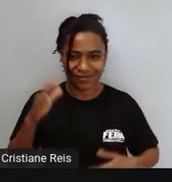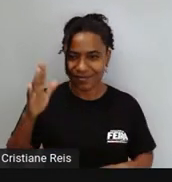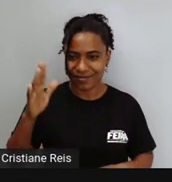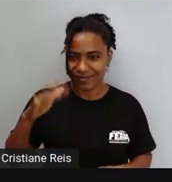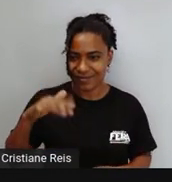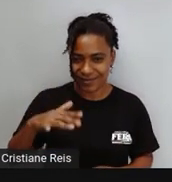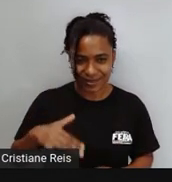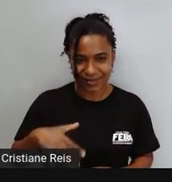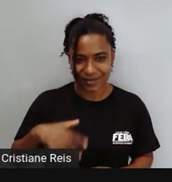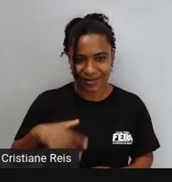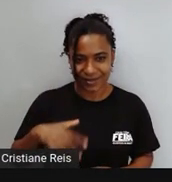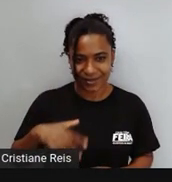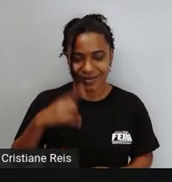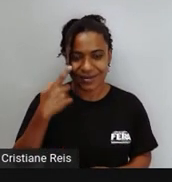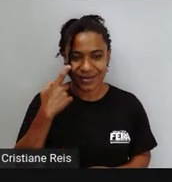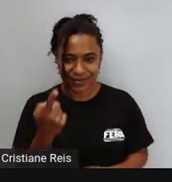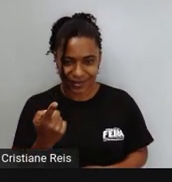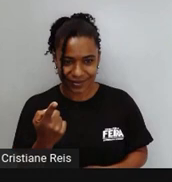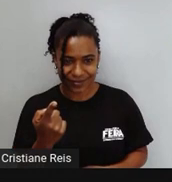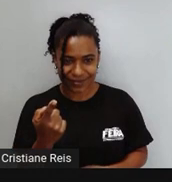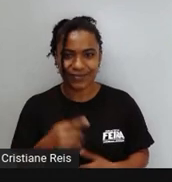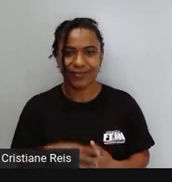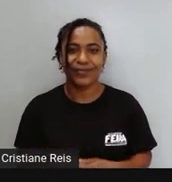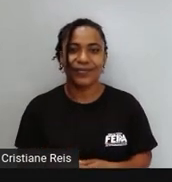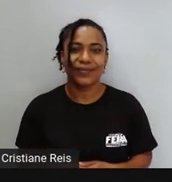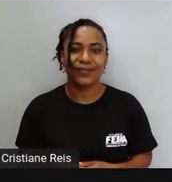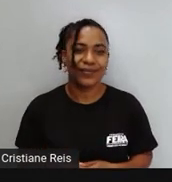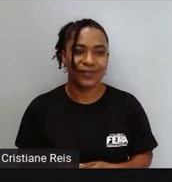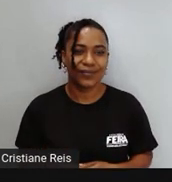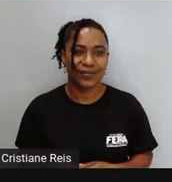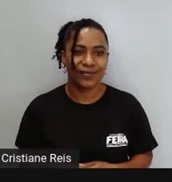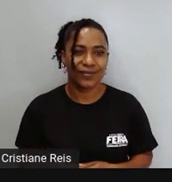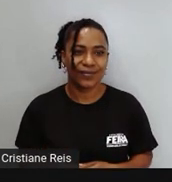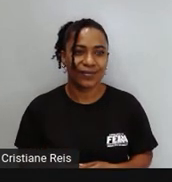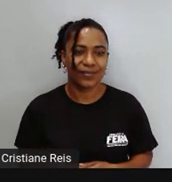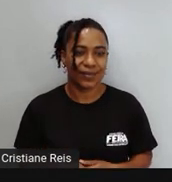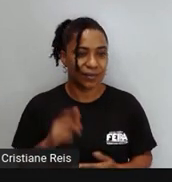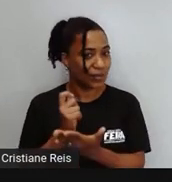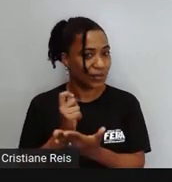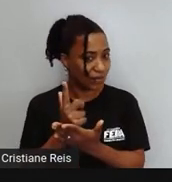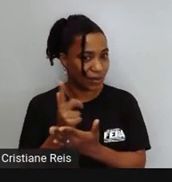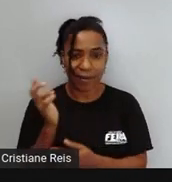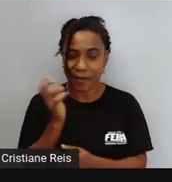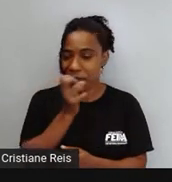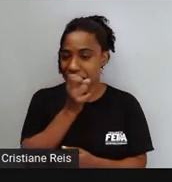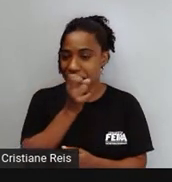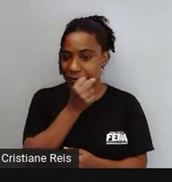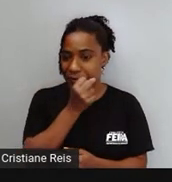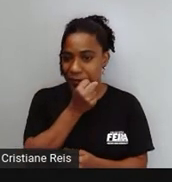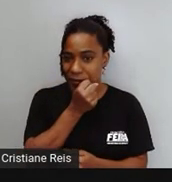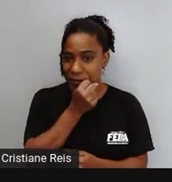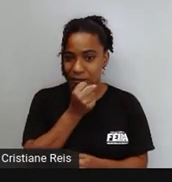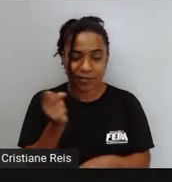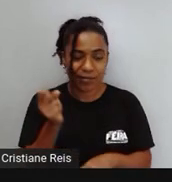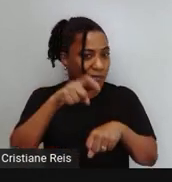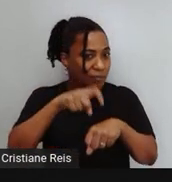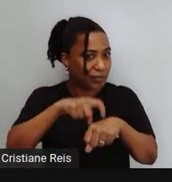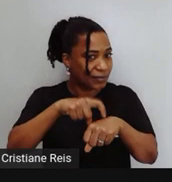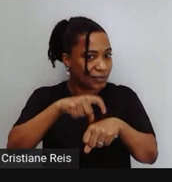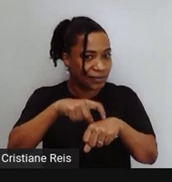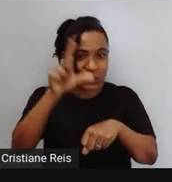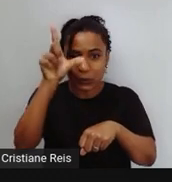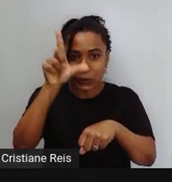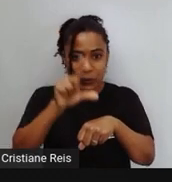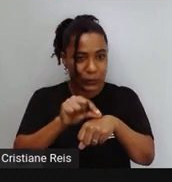sale. Então está em liquidação. Vamos comprar rápido, porque, ó, limited offer, a